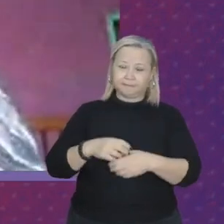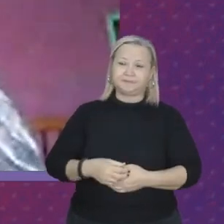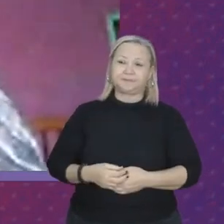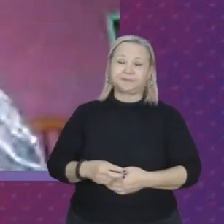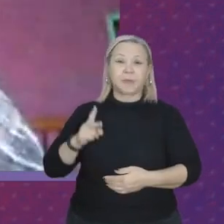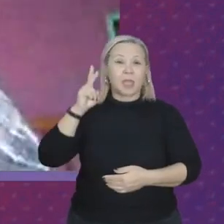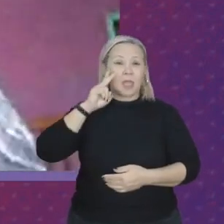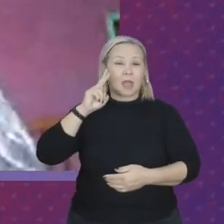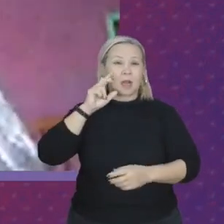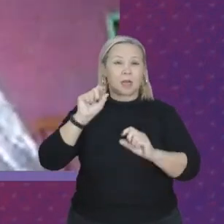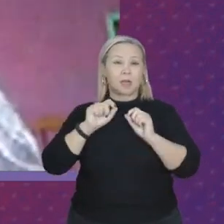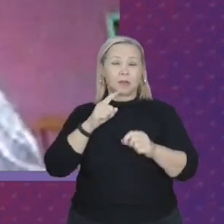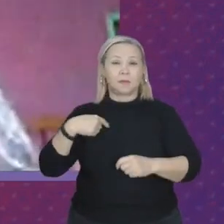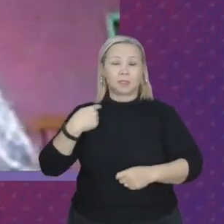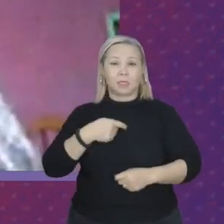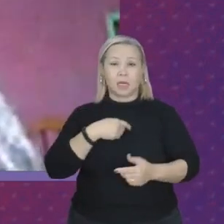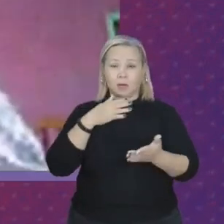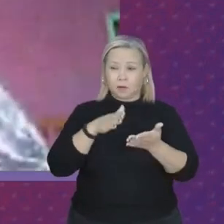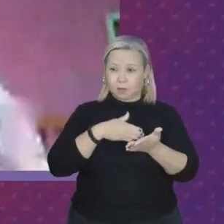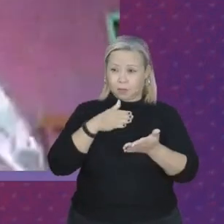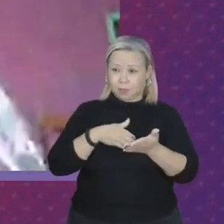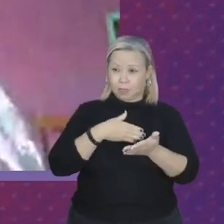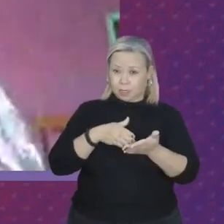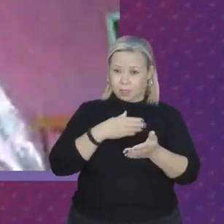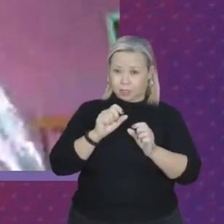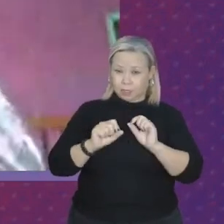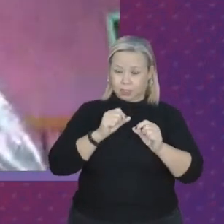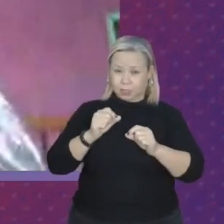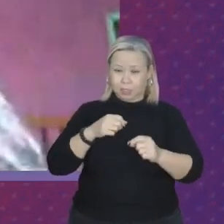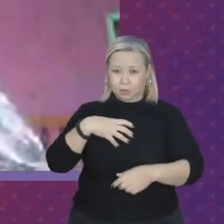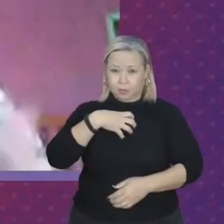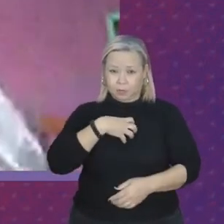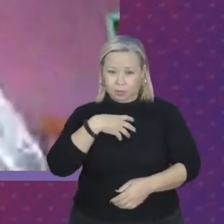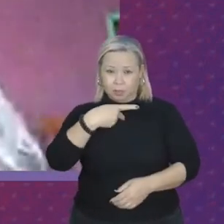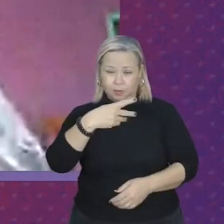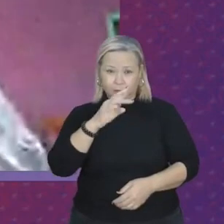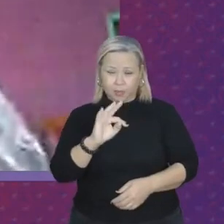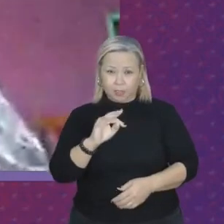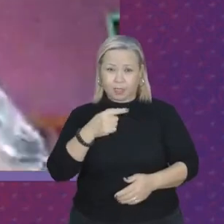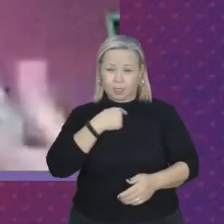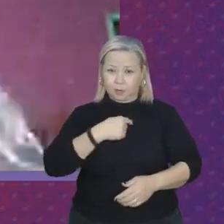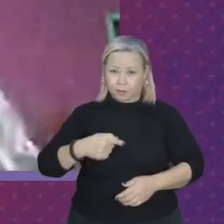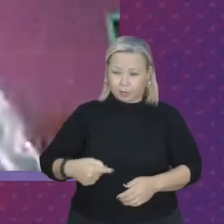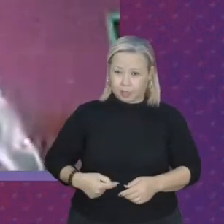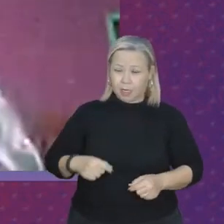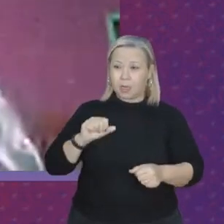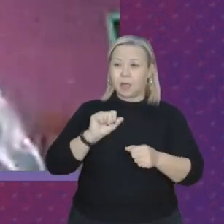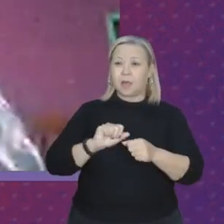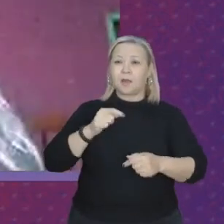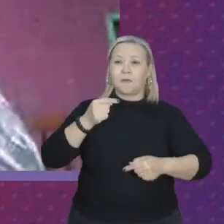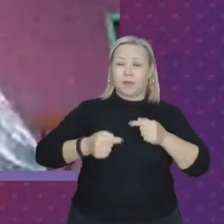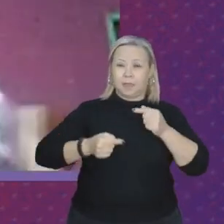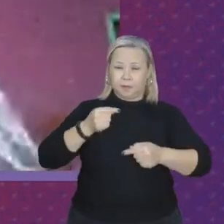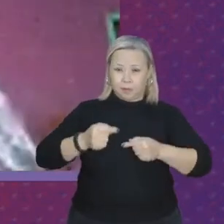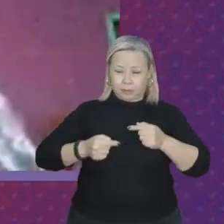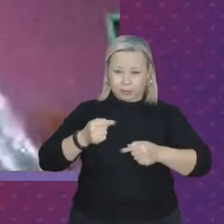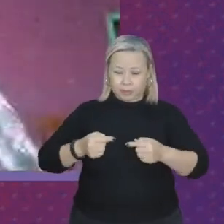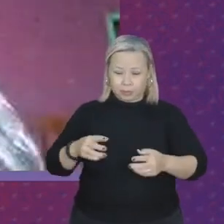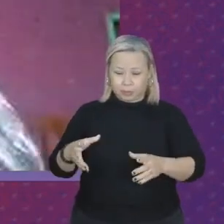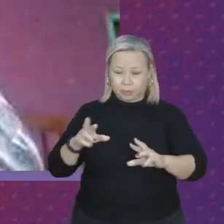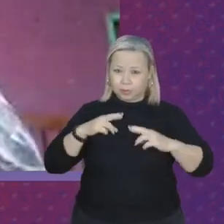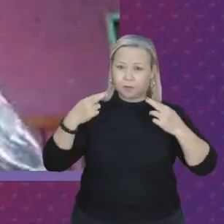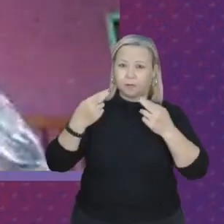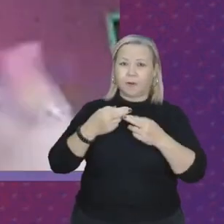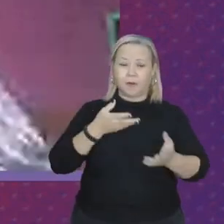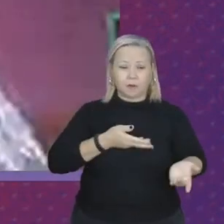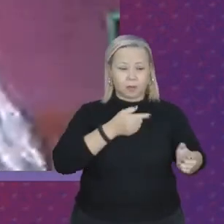lembro que a nossa cartilha, e aí é uma cartilha do modo petista de governar, é isso, a gente vai fazer política de juventude, a gente vai juntar a juventude. A gente vai fazer política